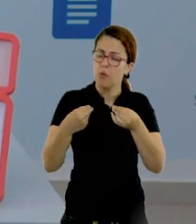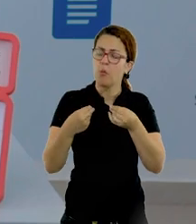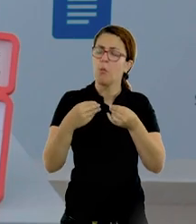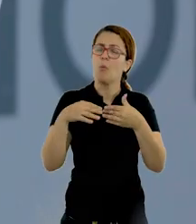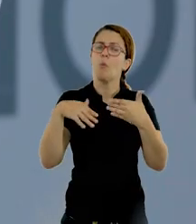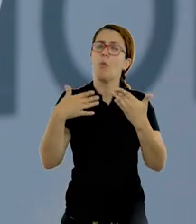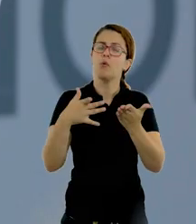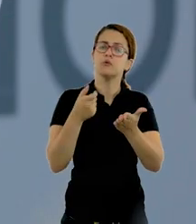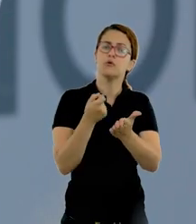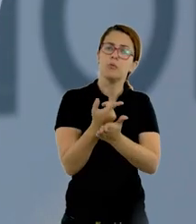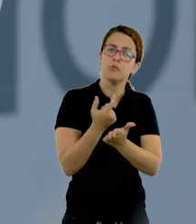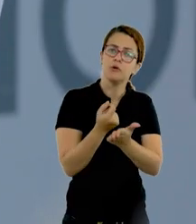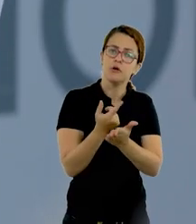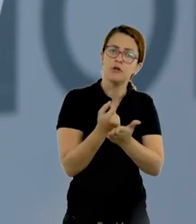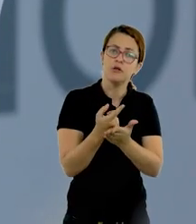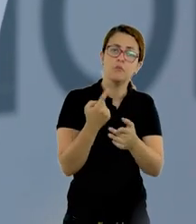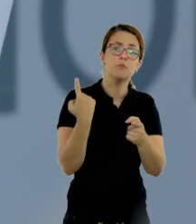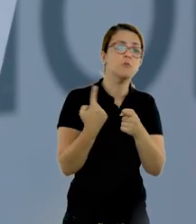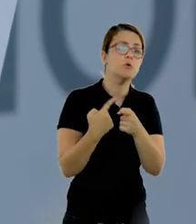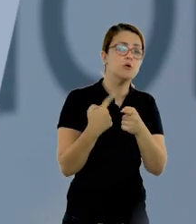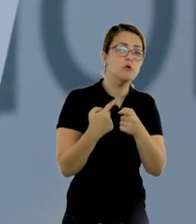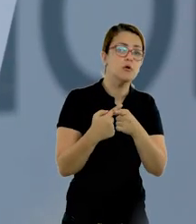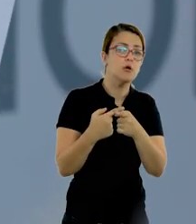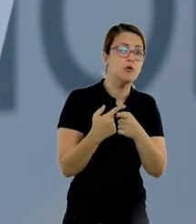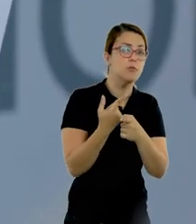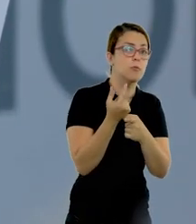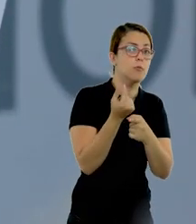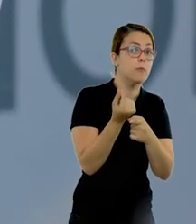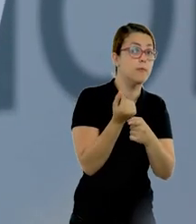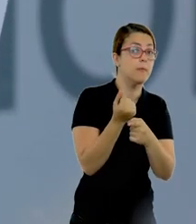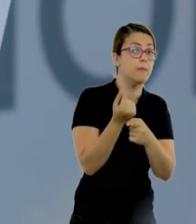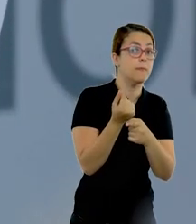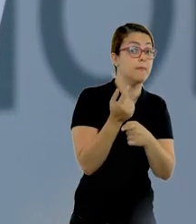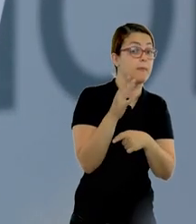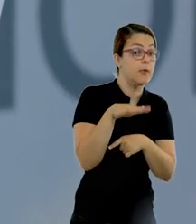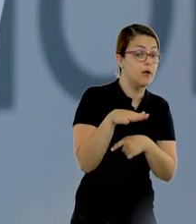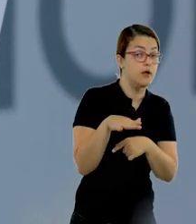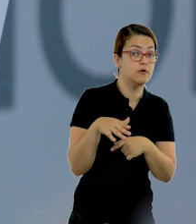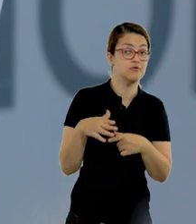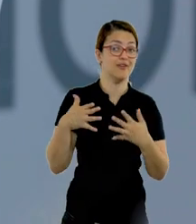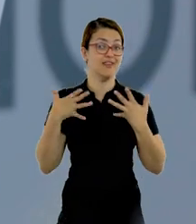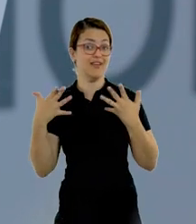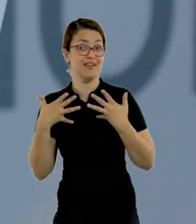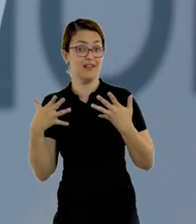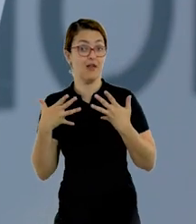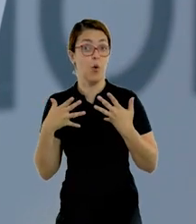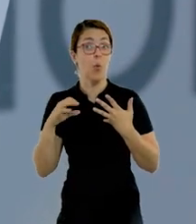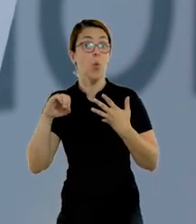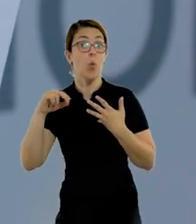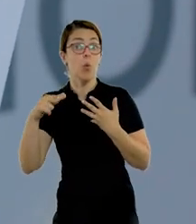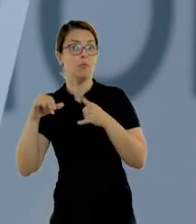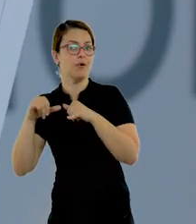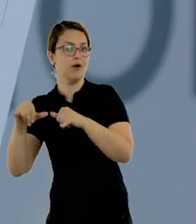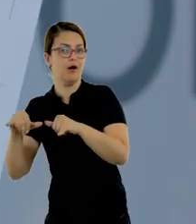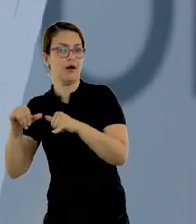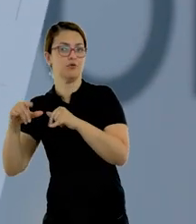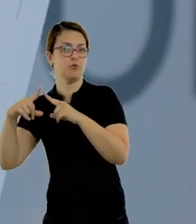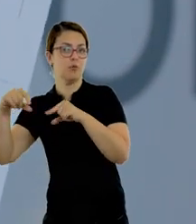em qual lugar você compraria e por quê? No Tá Barato, no supermercado Só Alegria ou no supermercado Lua